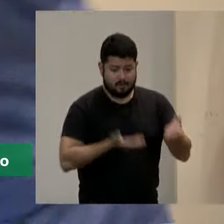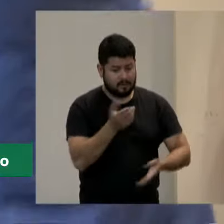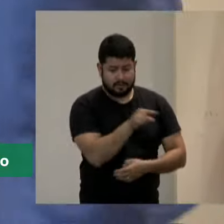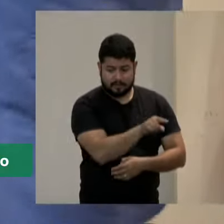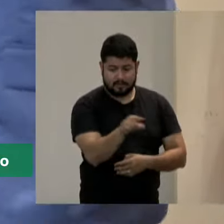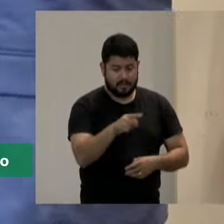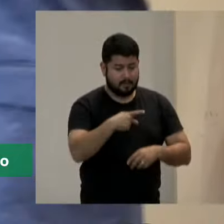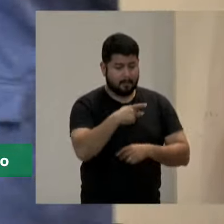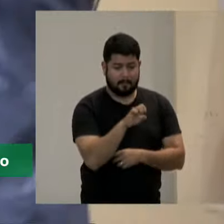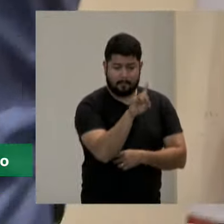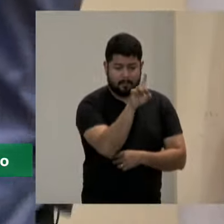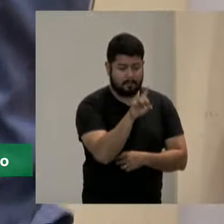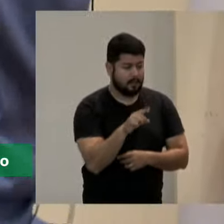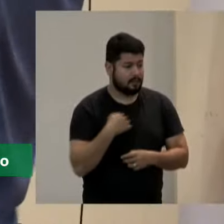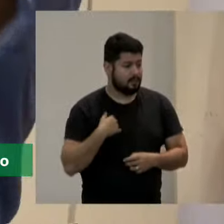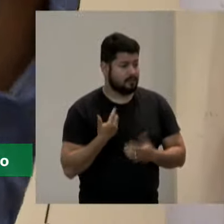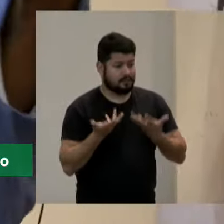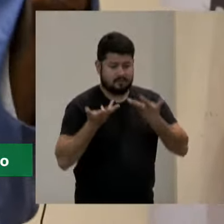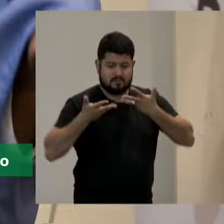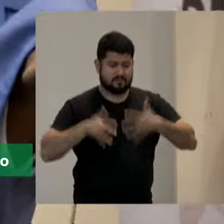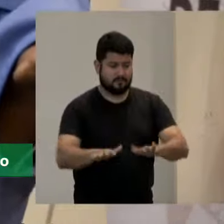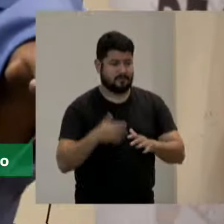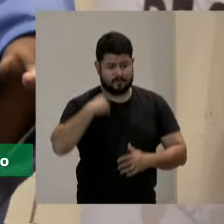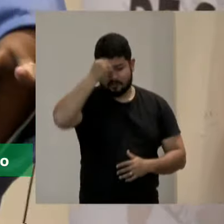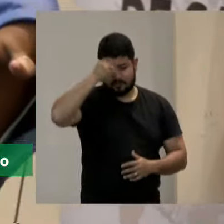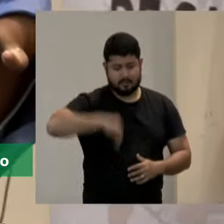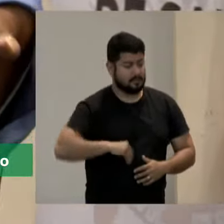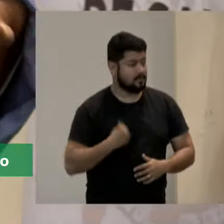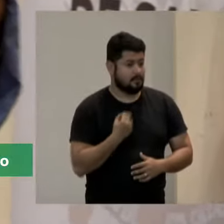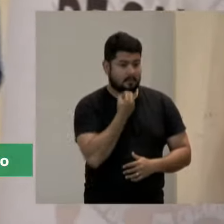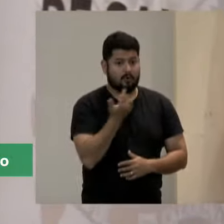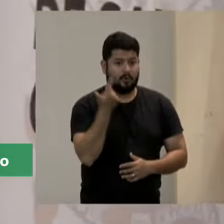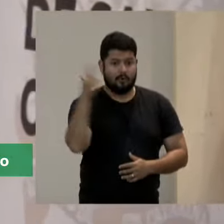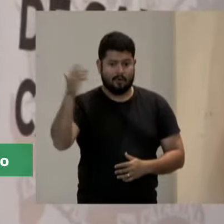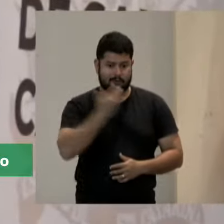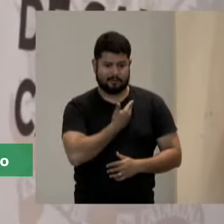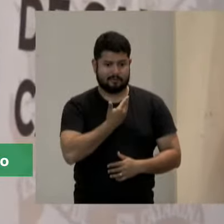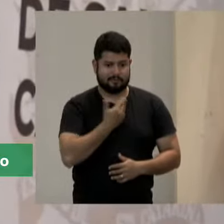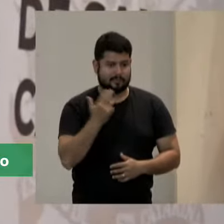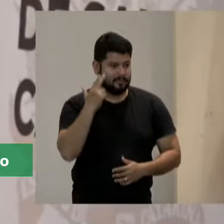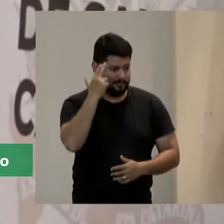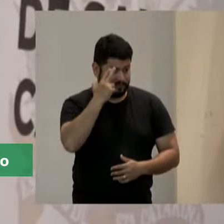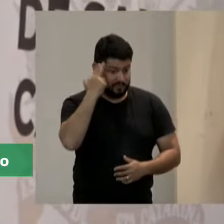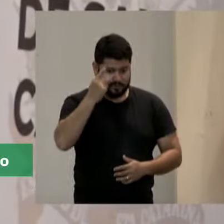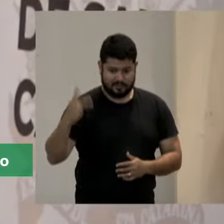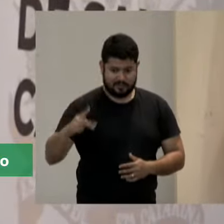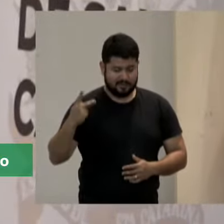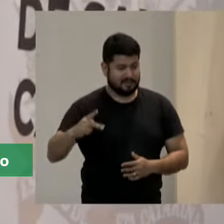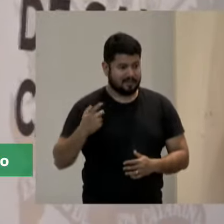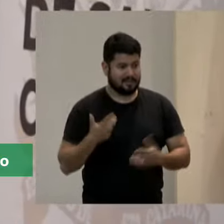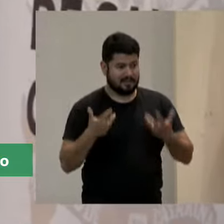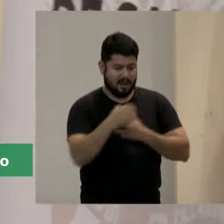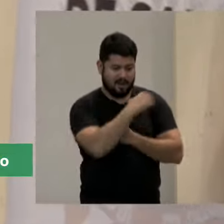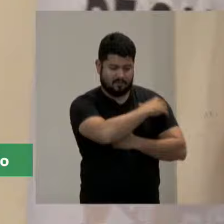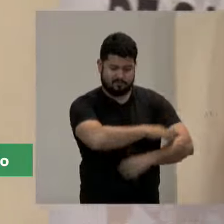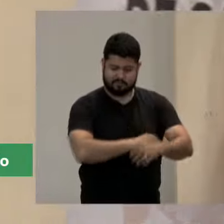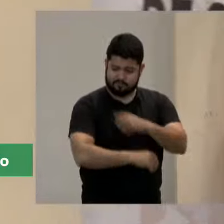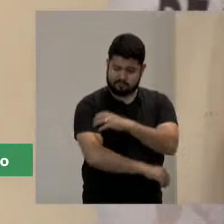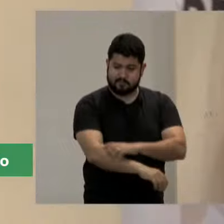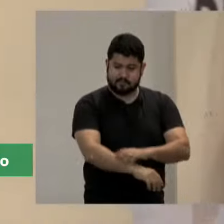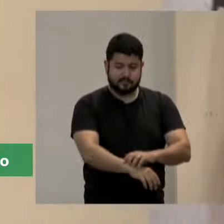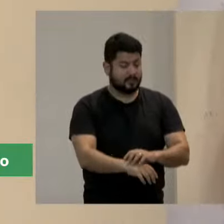não quero braço. Aí eu não quis. Foi bom que um outro colega conseguiu, que era o sonho dele, está lá com os braços maravilhosos,